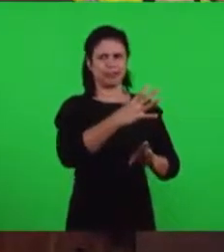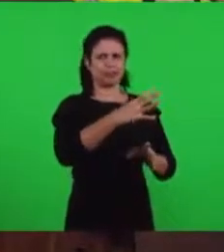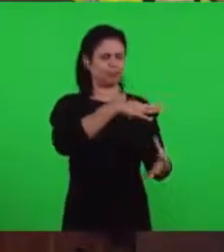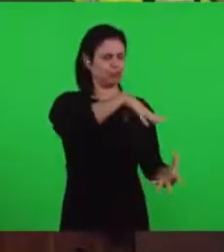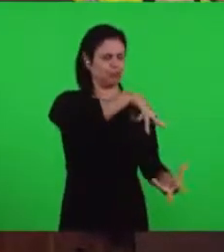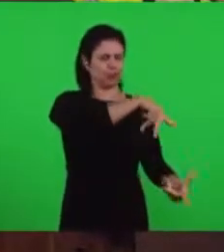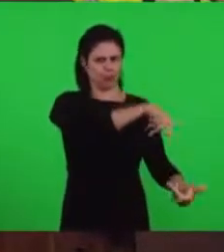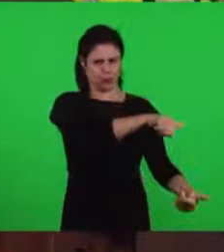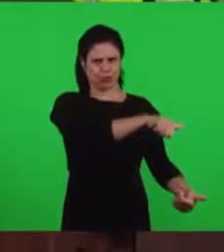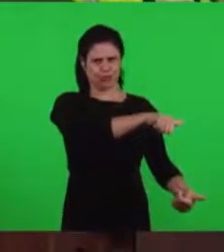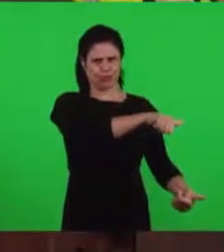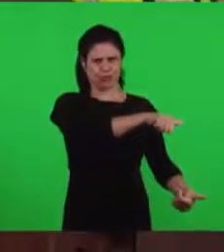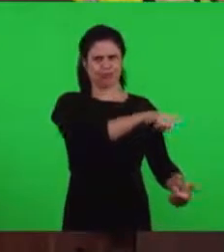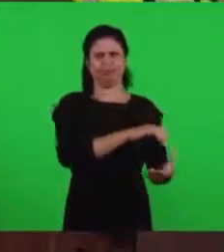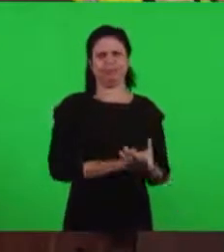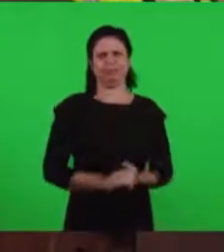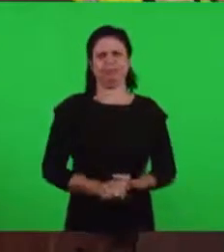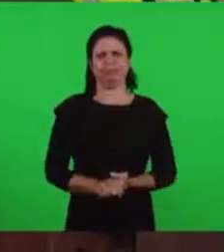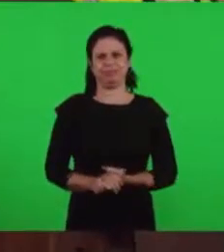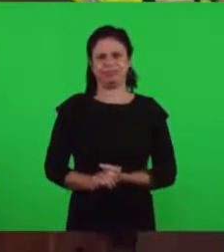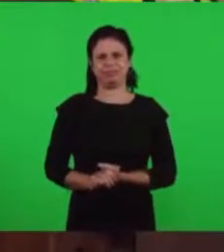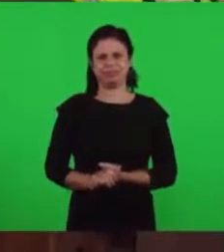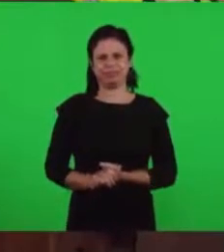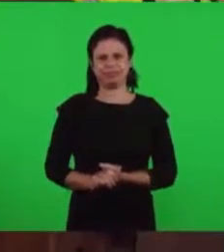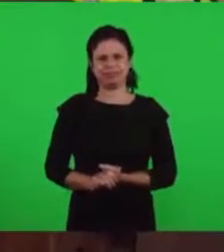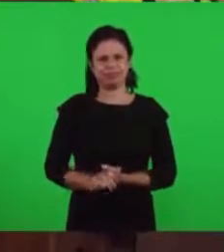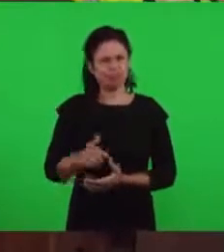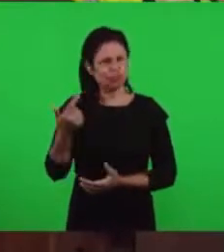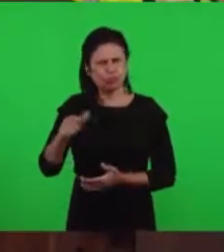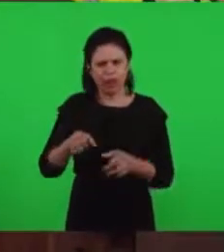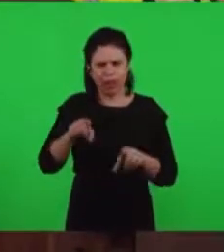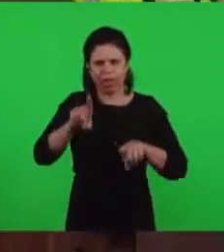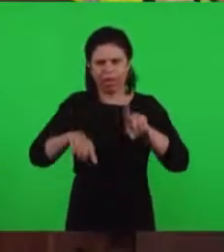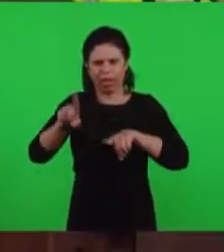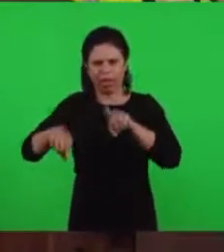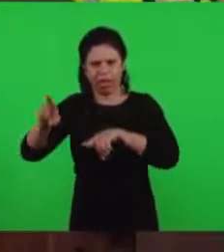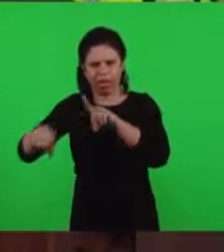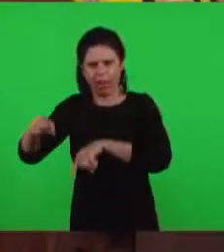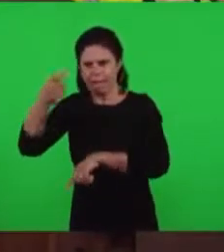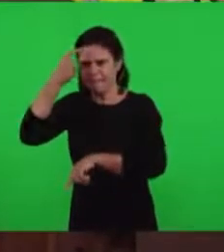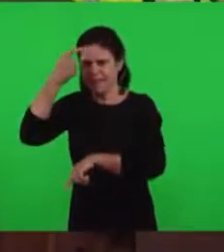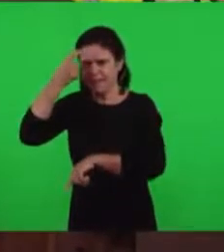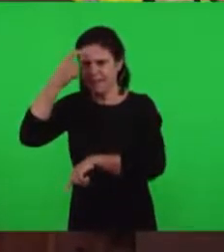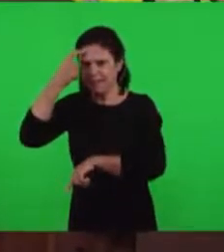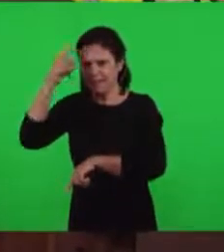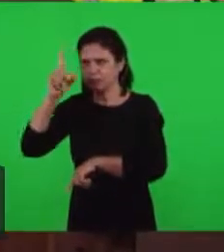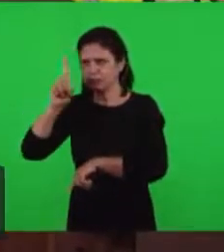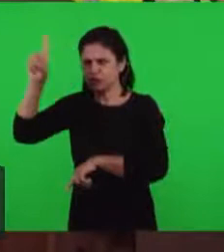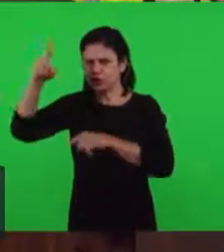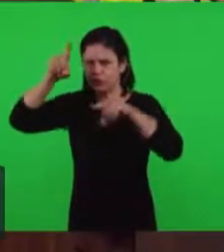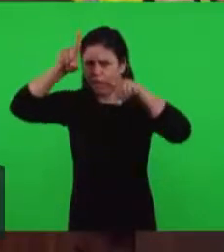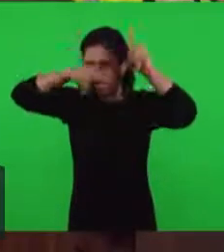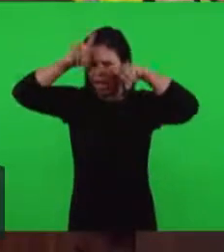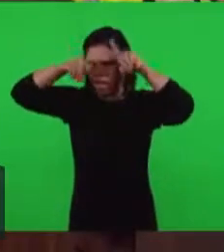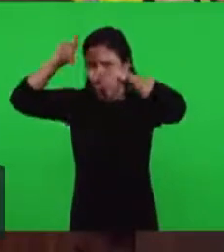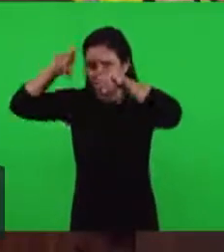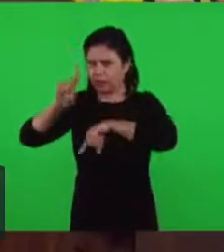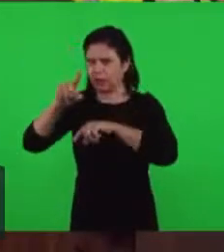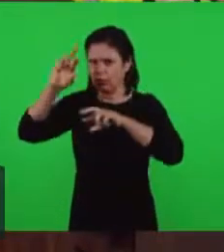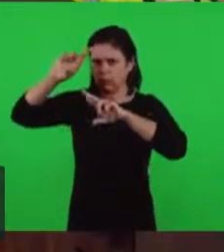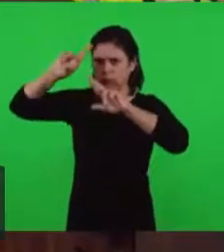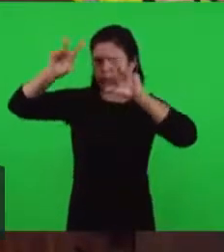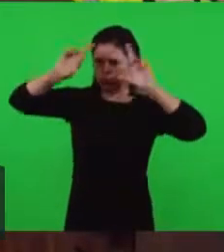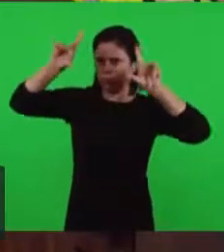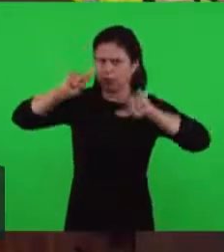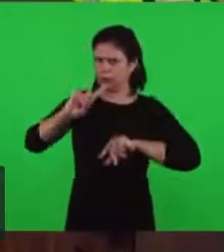agir como rei nada vai variar seus pensamentos são pensamentos santos eo